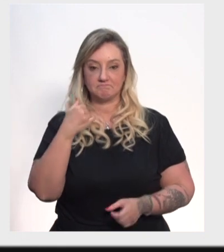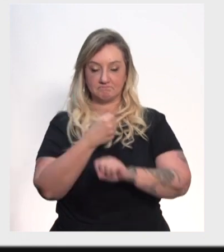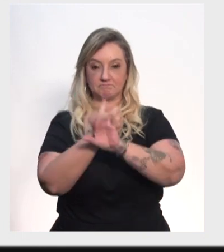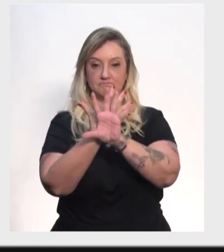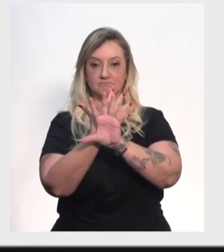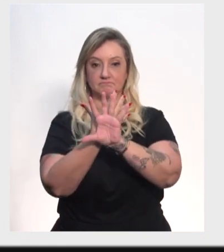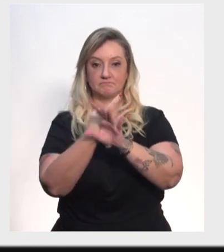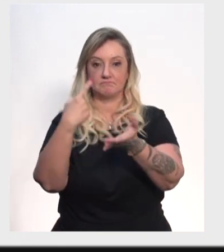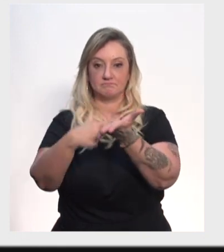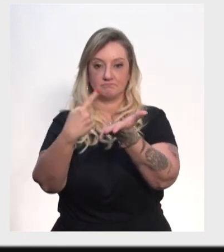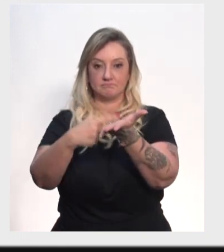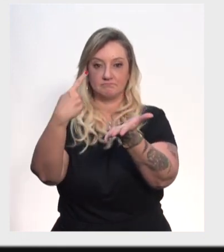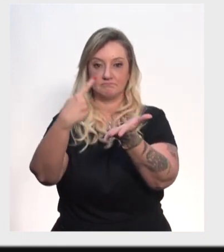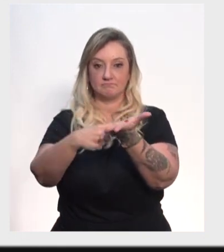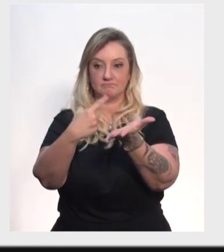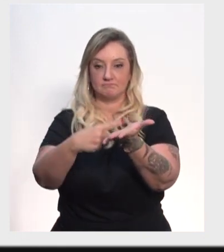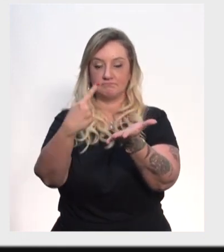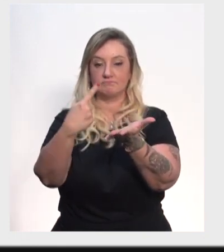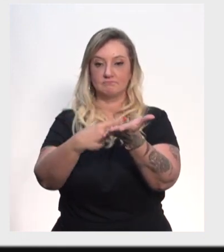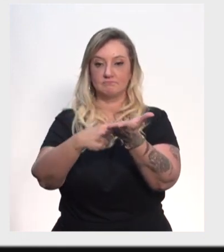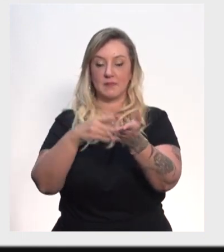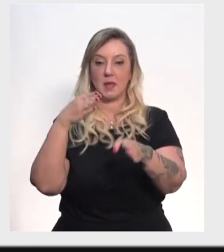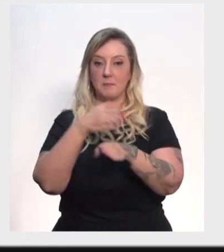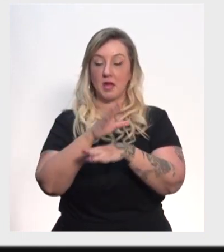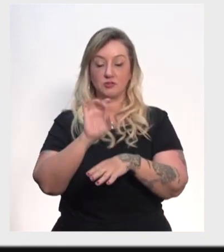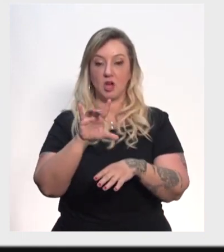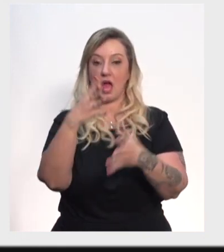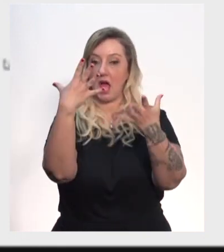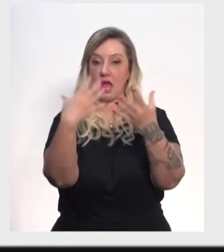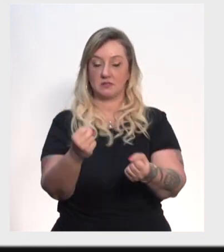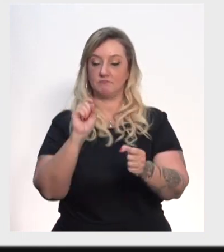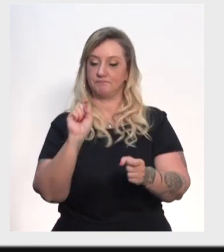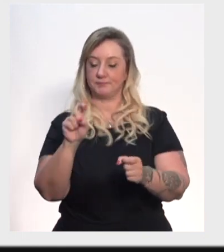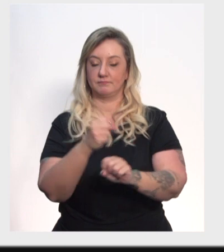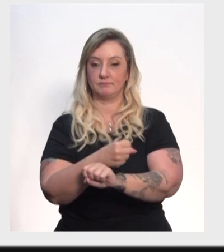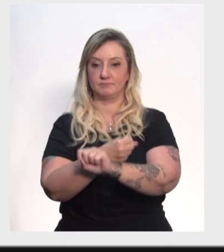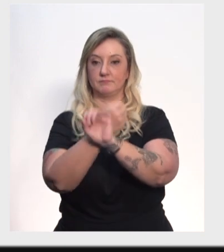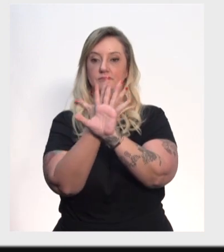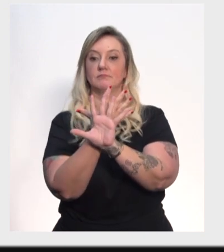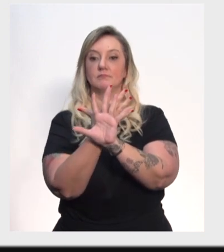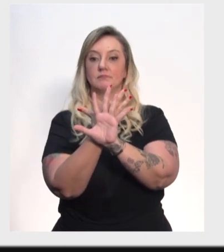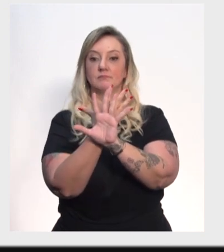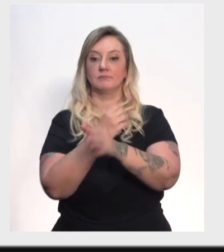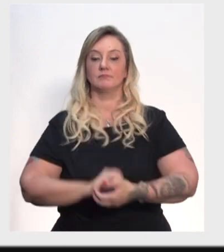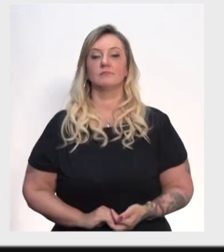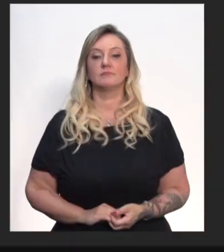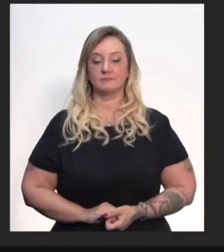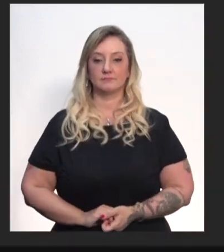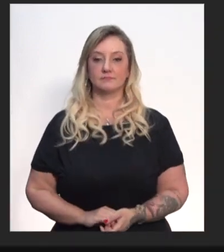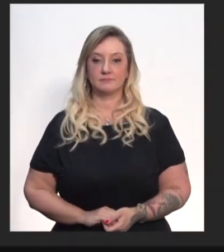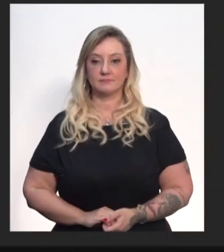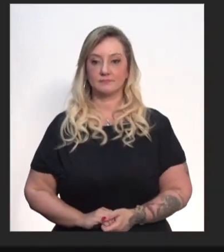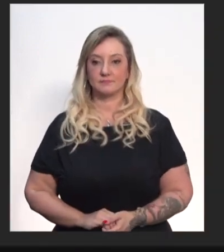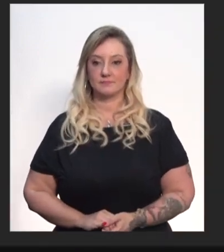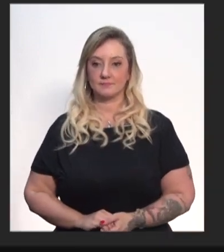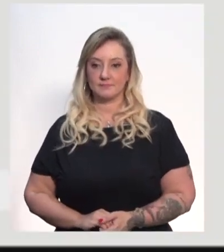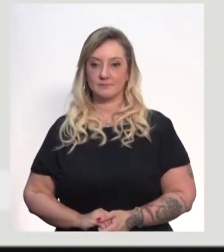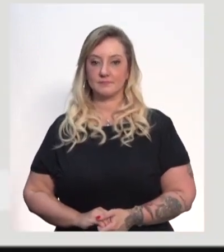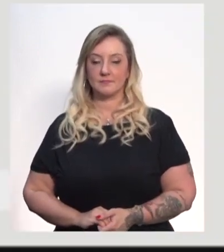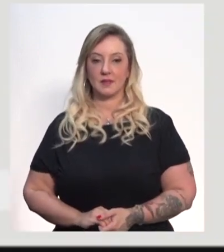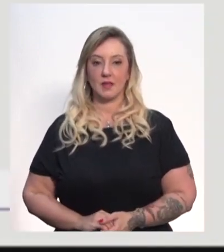menos uma pessoa como participante. Vou adicionar o Guilherme, vou colocar a reunião para que seja